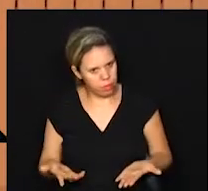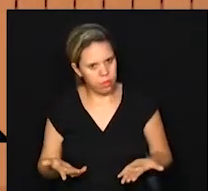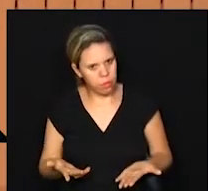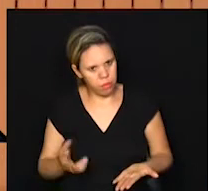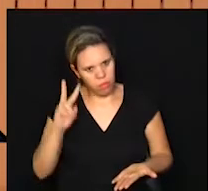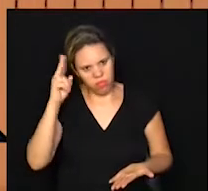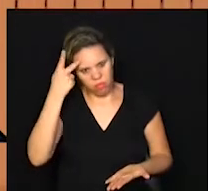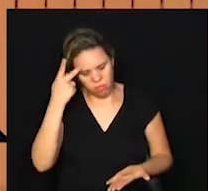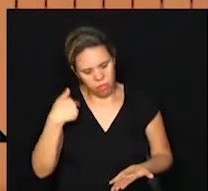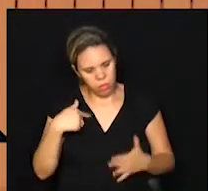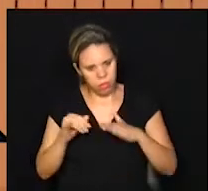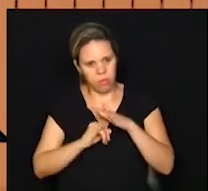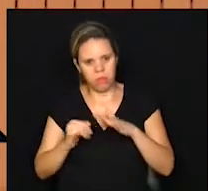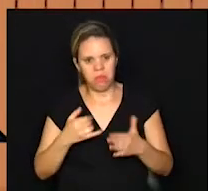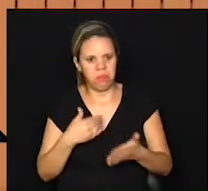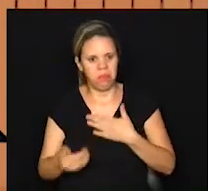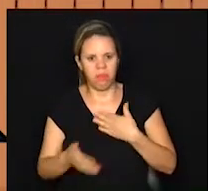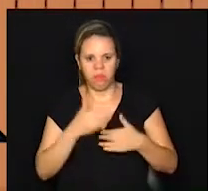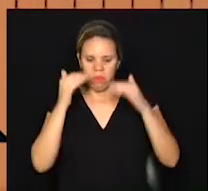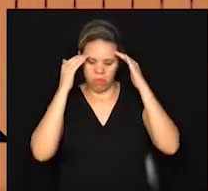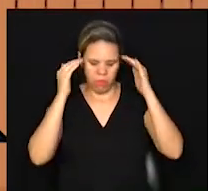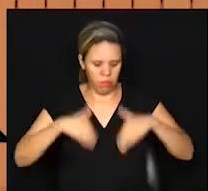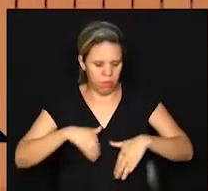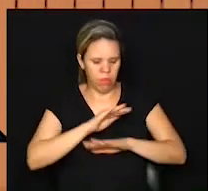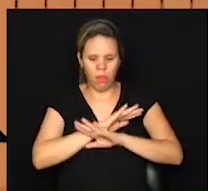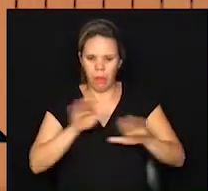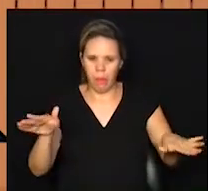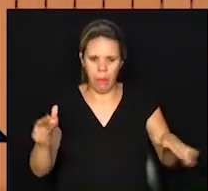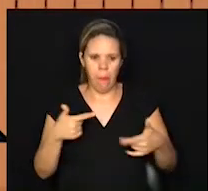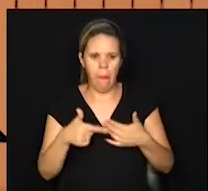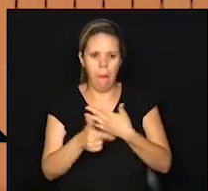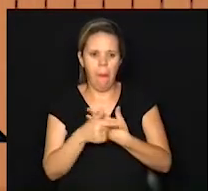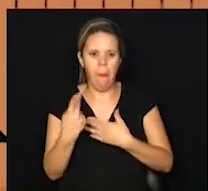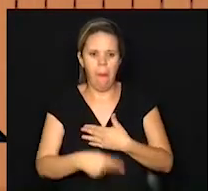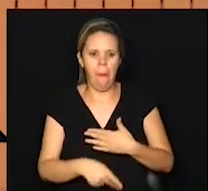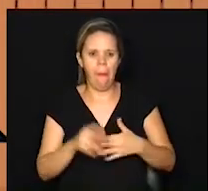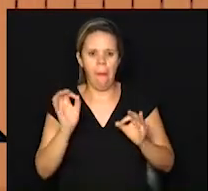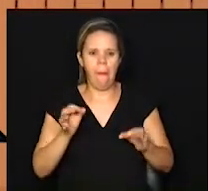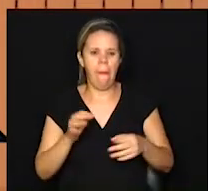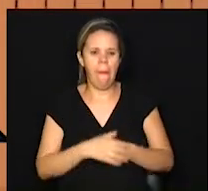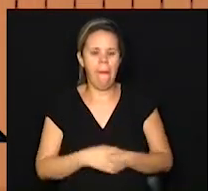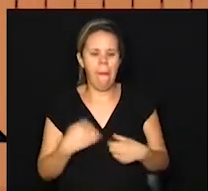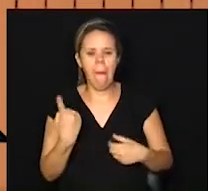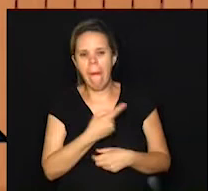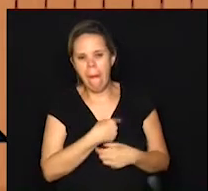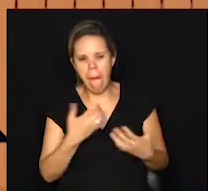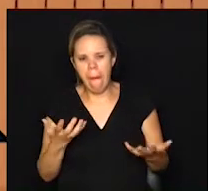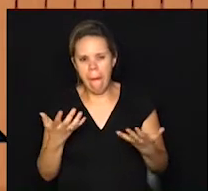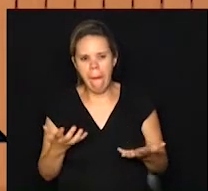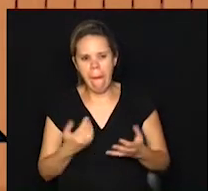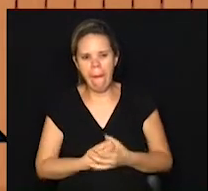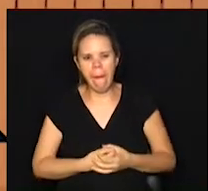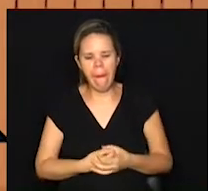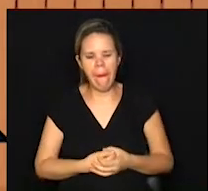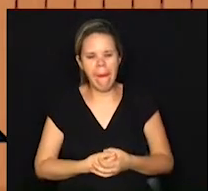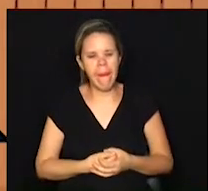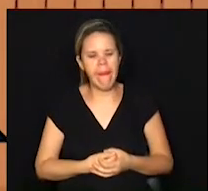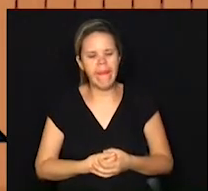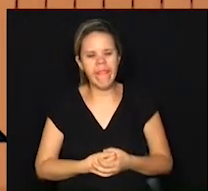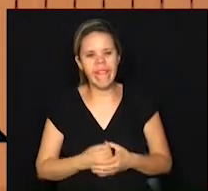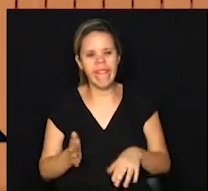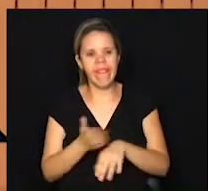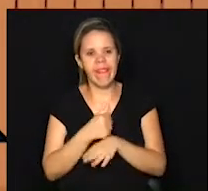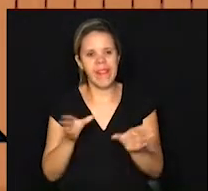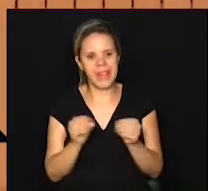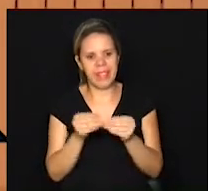as instituições não estão cumprindo o seu papel. Então, nós queremos, antes de